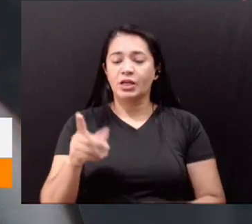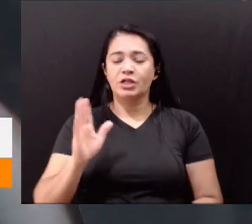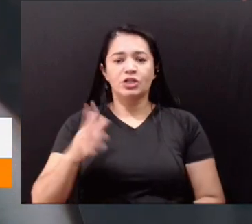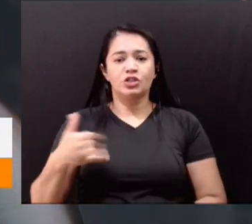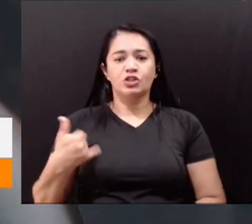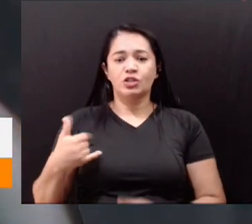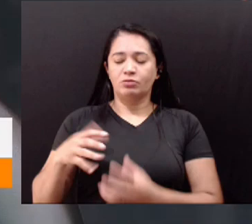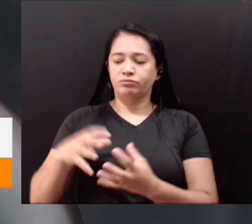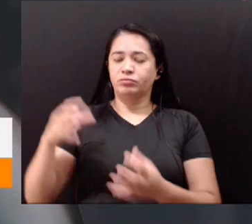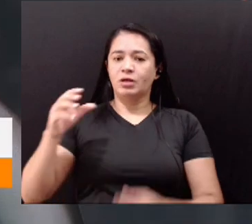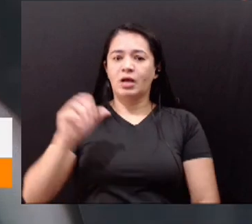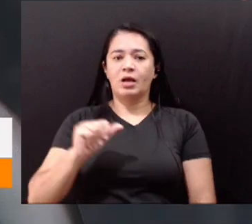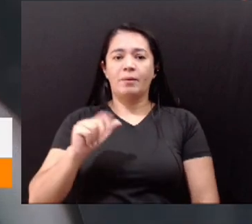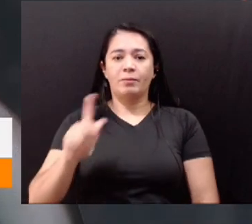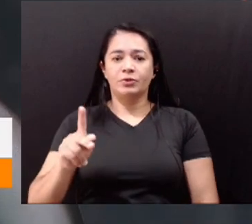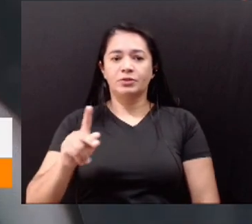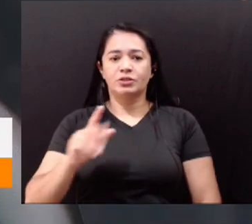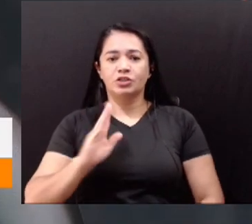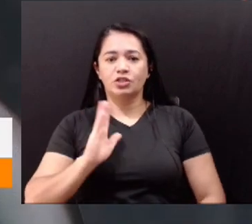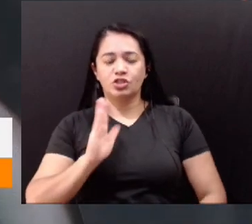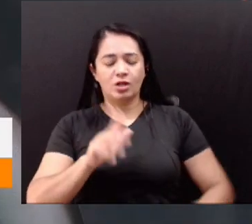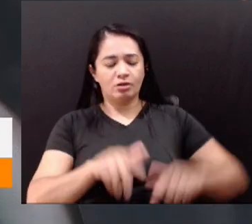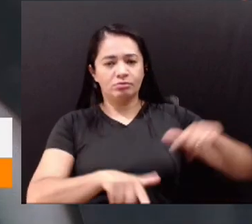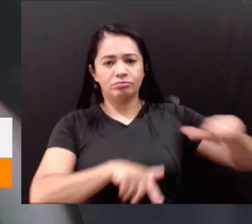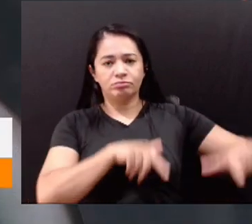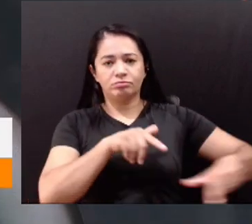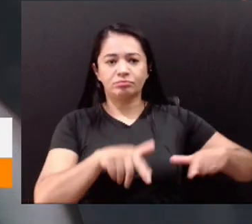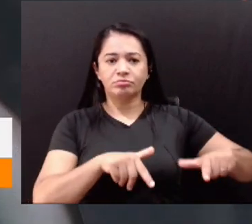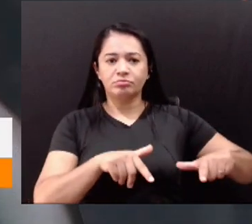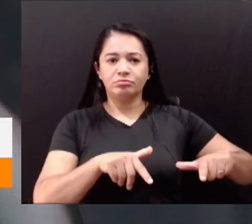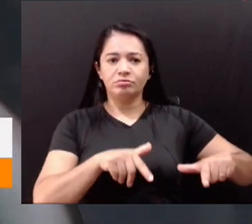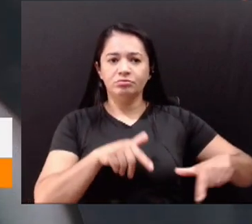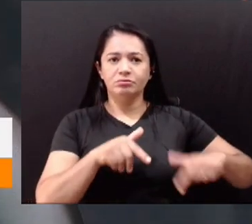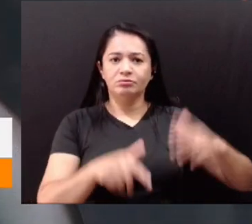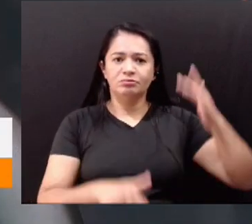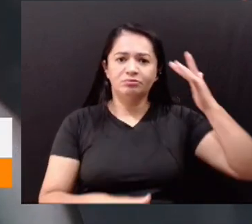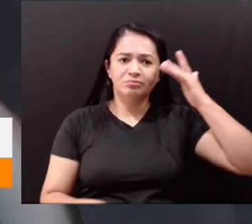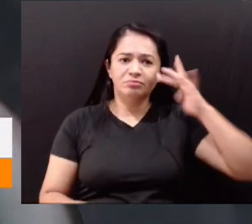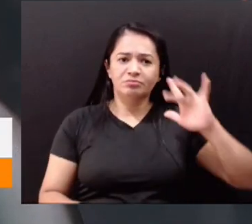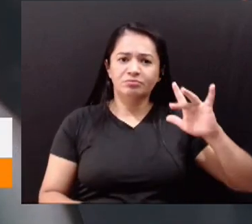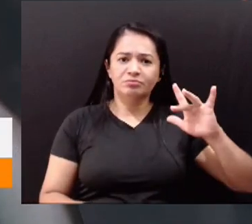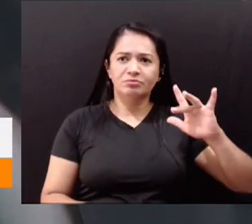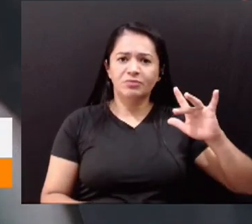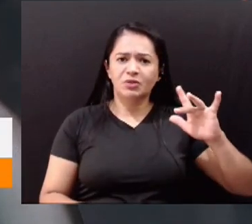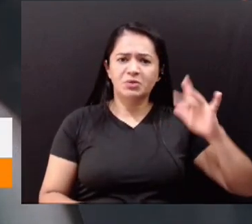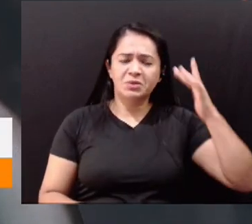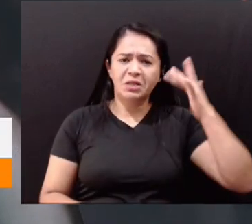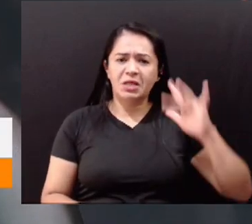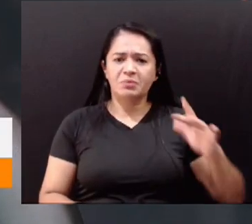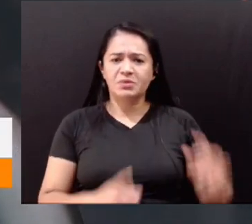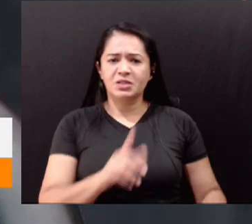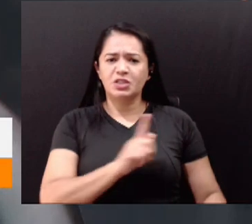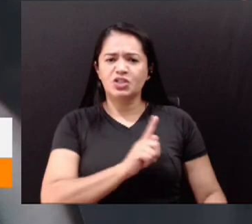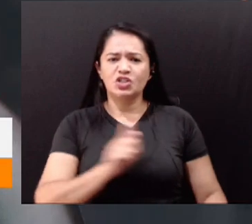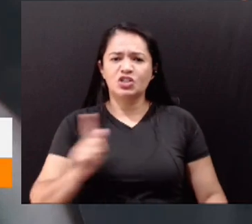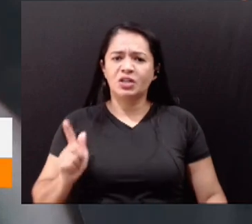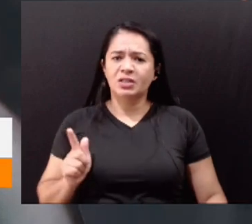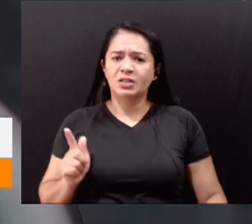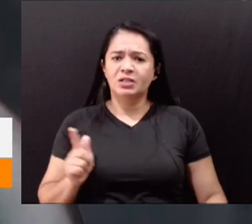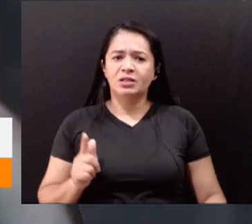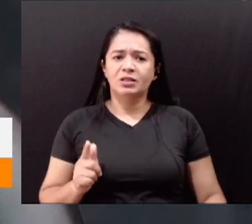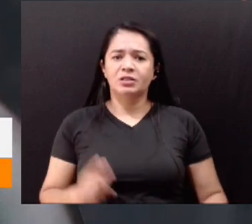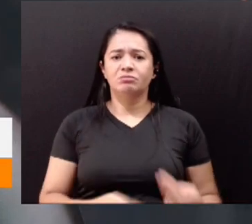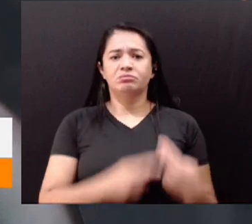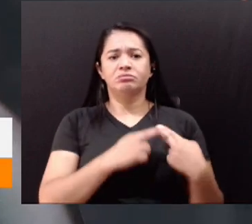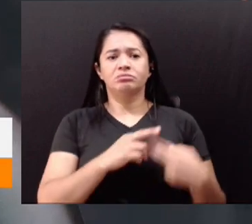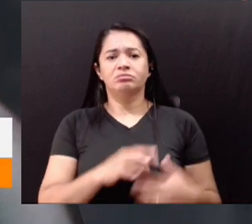que trabalhou e foi, não sei se ele foi um CEO, se ele foi um gerente, algum cargo alto Uhum. de uma empresa, mas